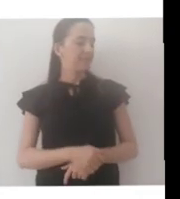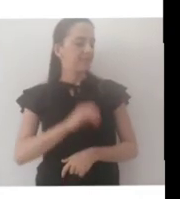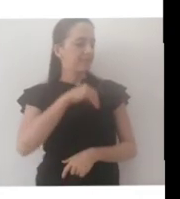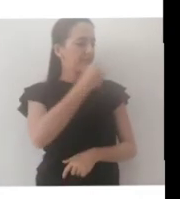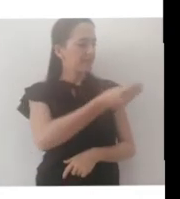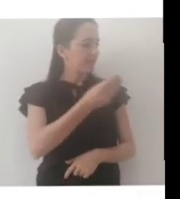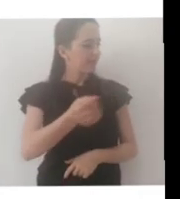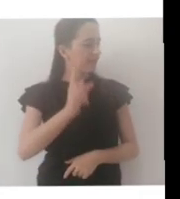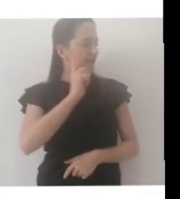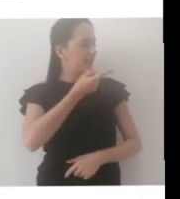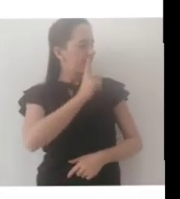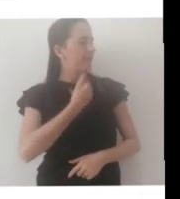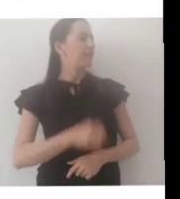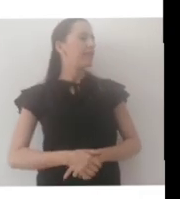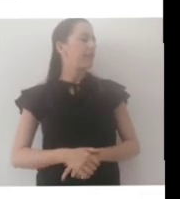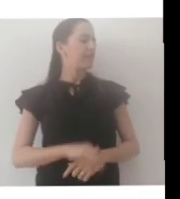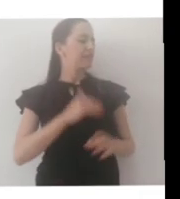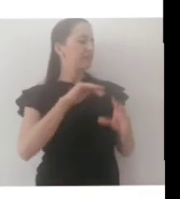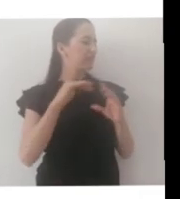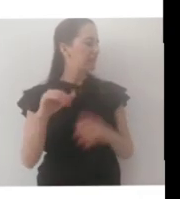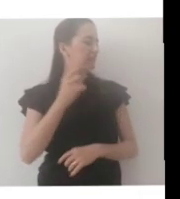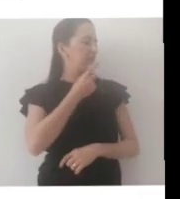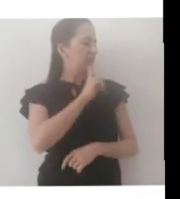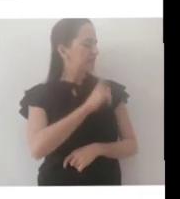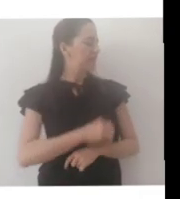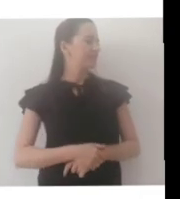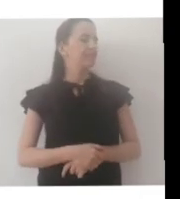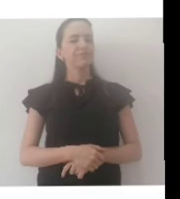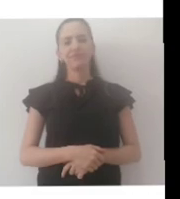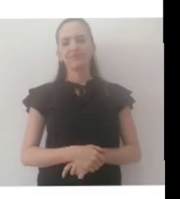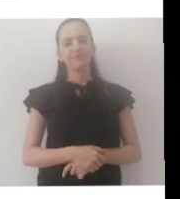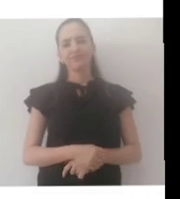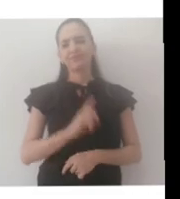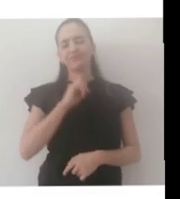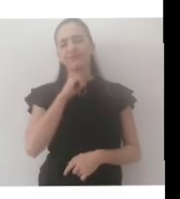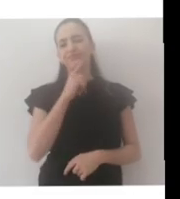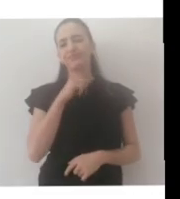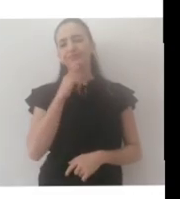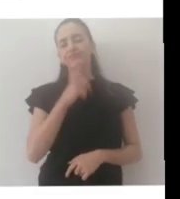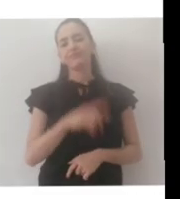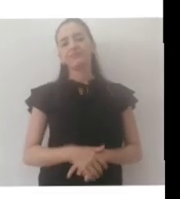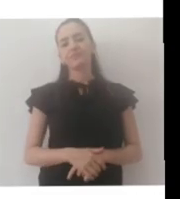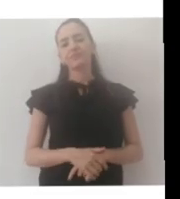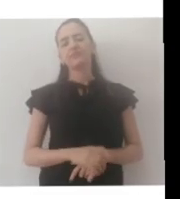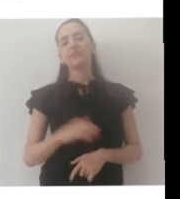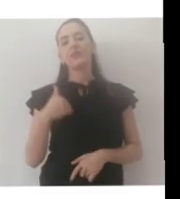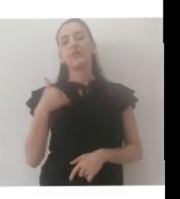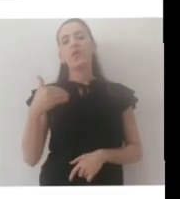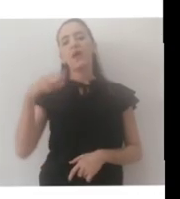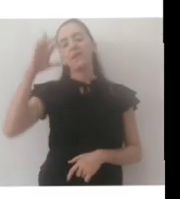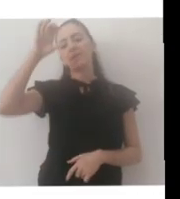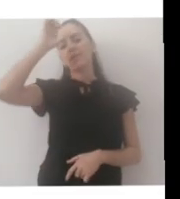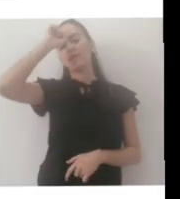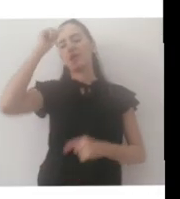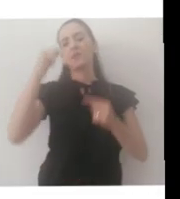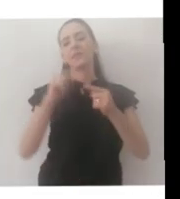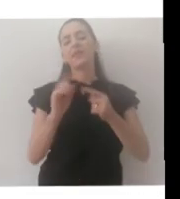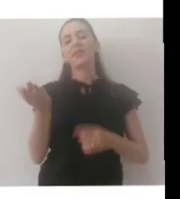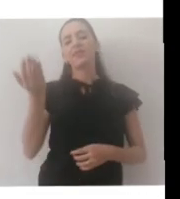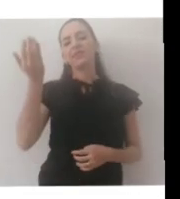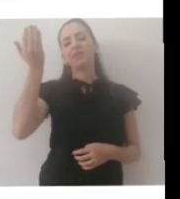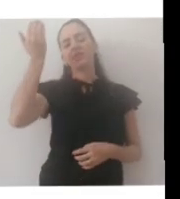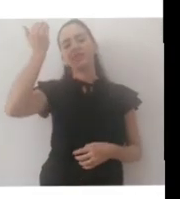assim, Karine, isso daí que você está fazendo é errado, não devia compartilhar isso, que você não tem autorização. Não